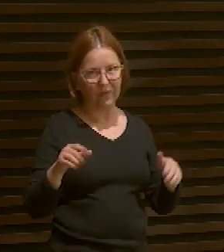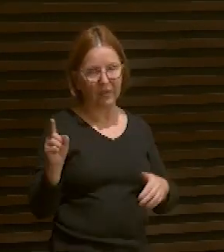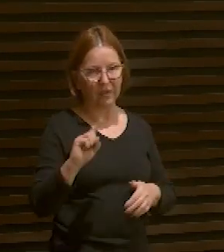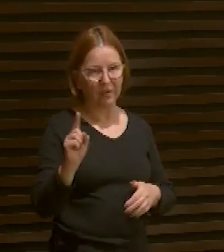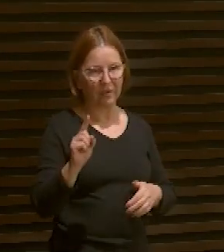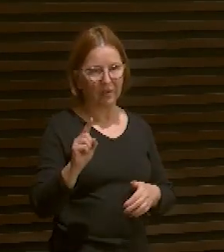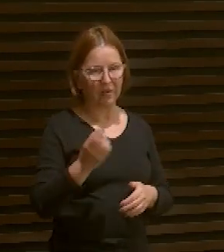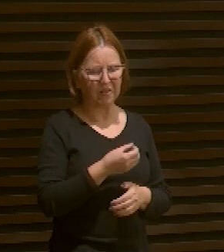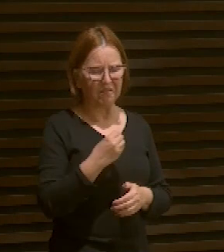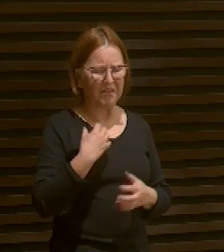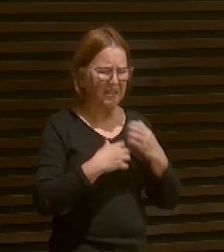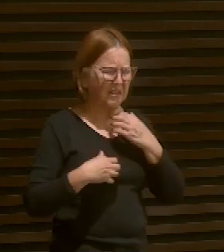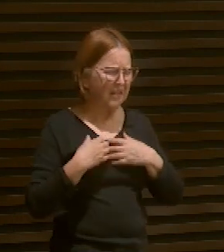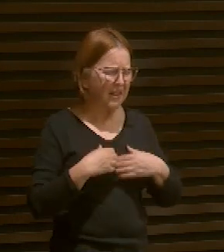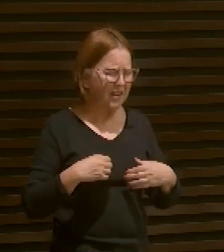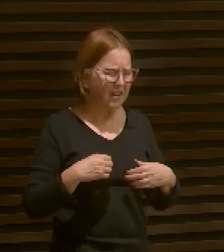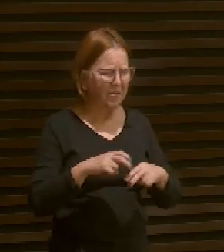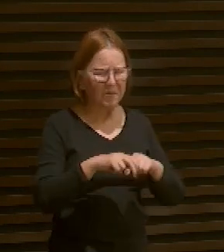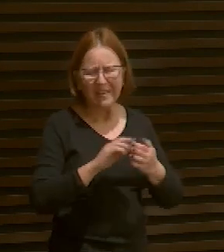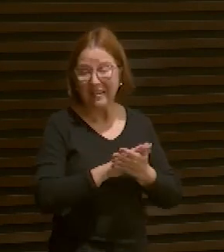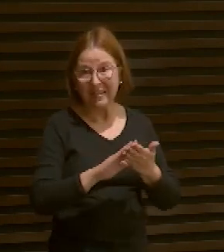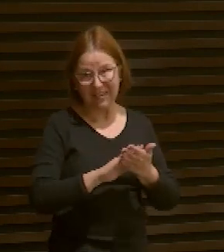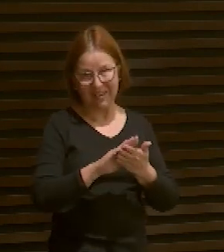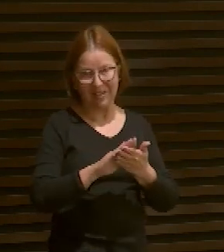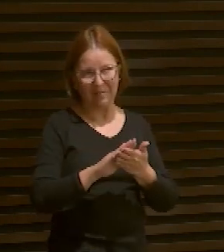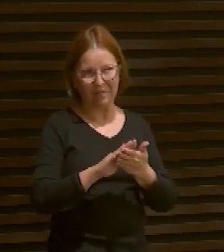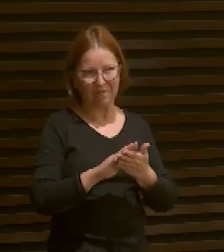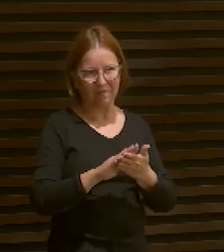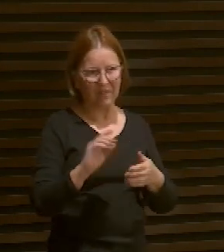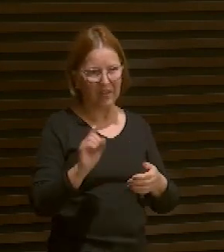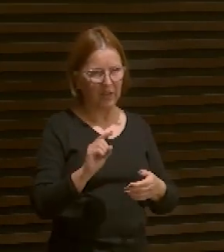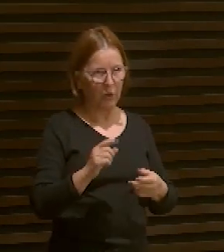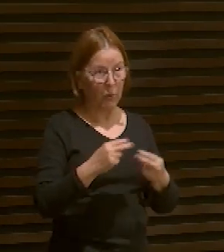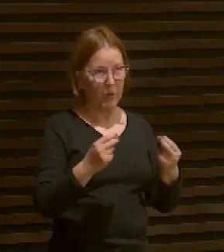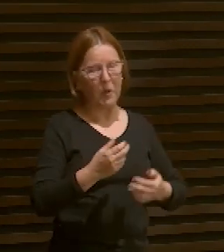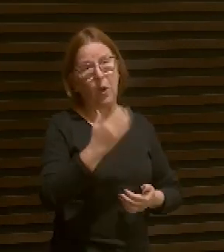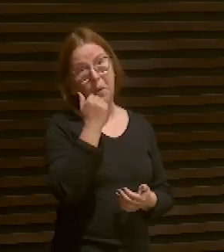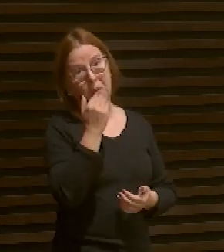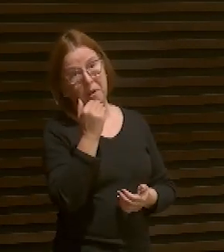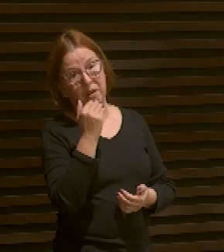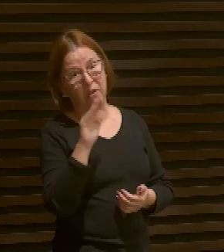andeis ansiosos por coisa alguma, nem com que haveis de comer,